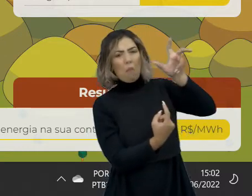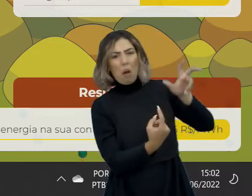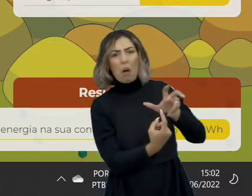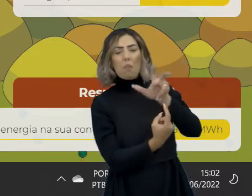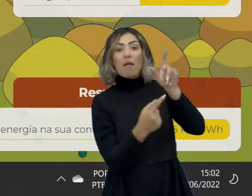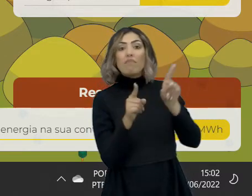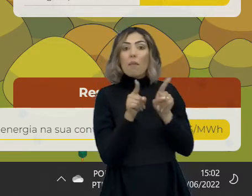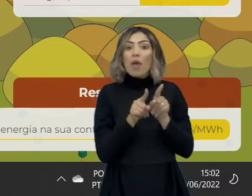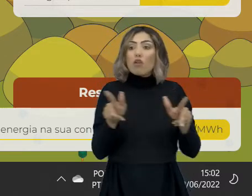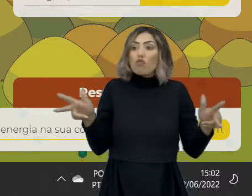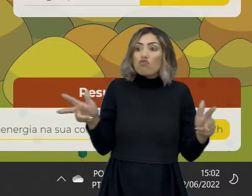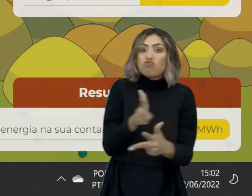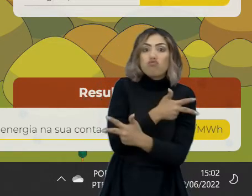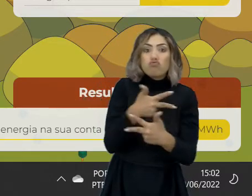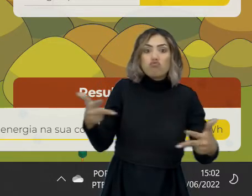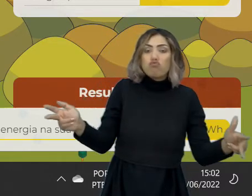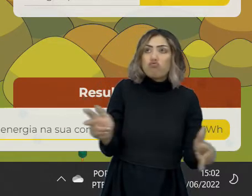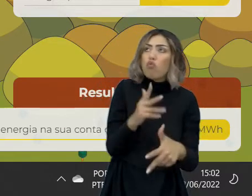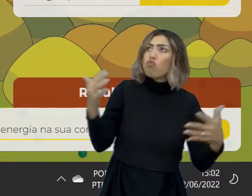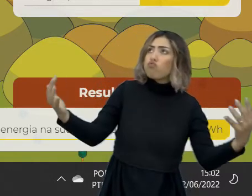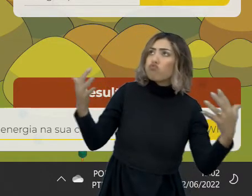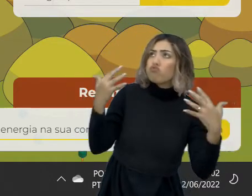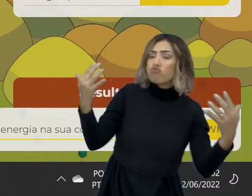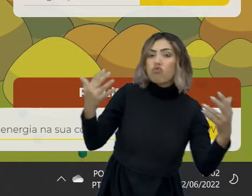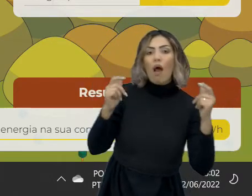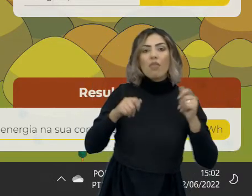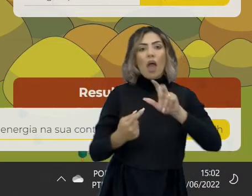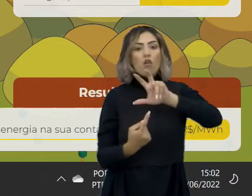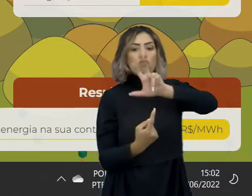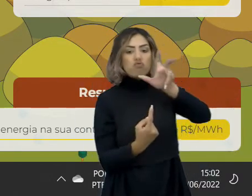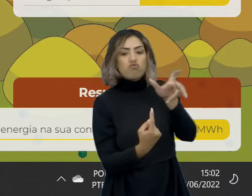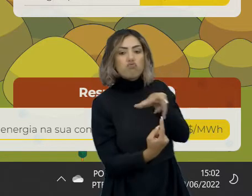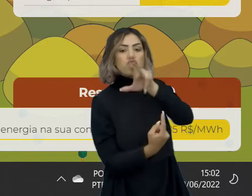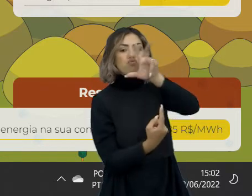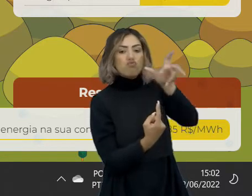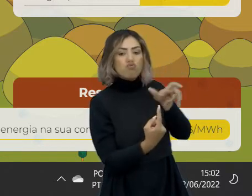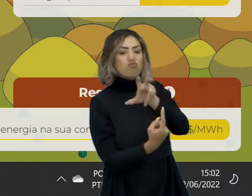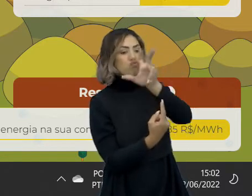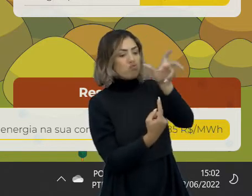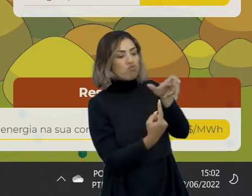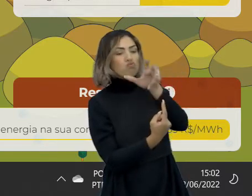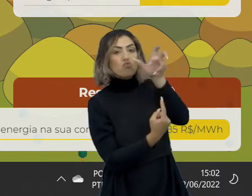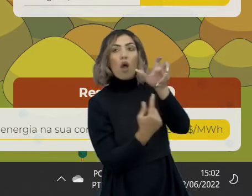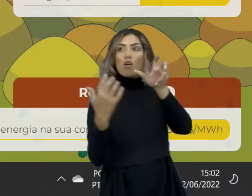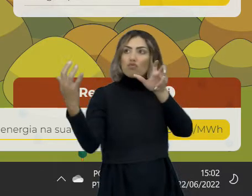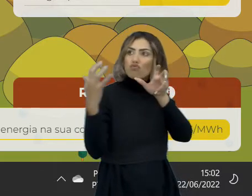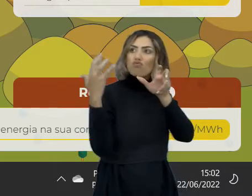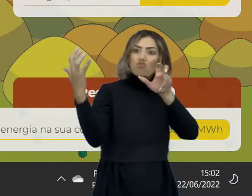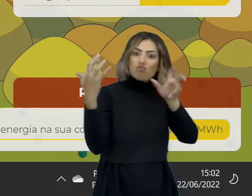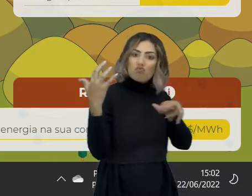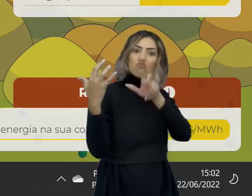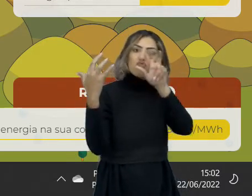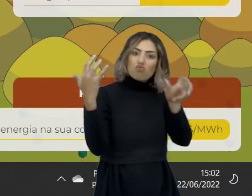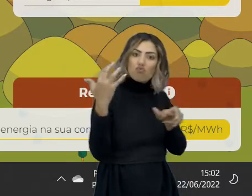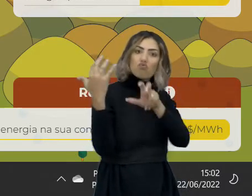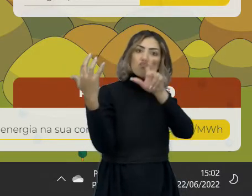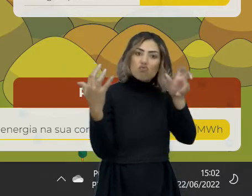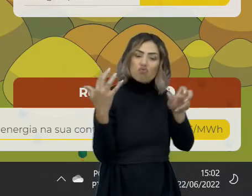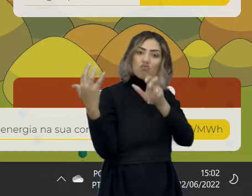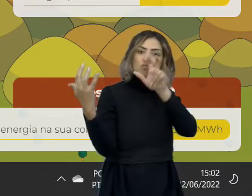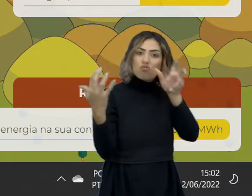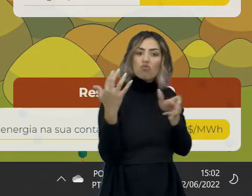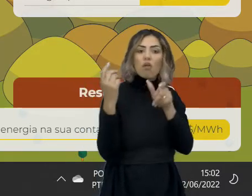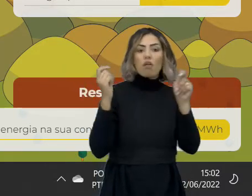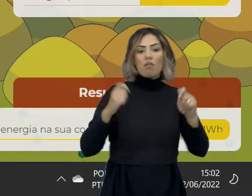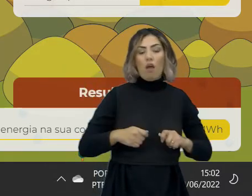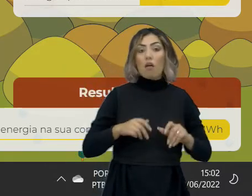todo e ela tem um problema interessante que ela atrai, se ficar em rota